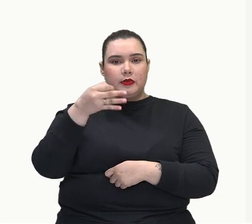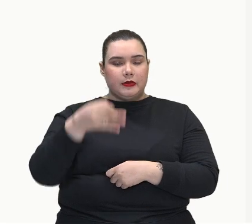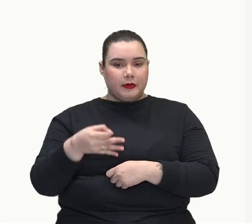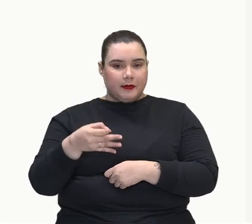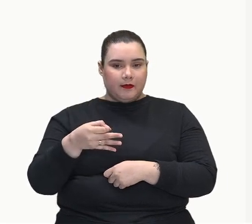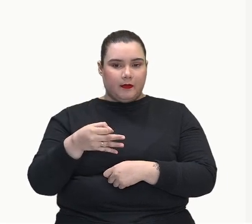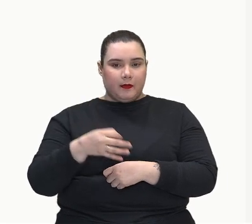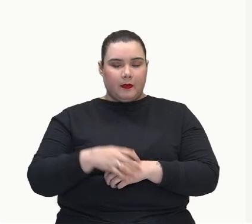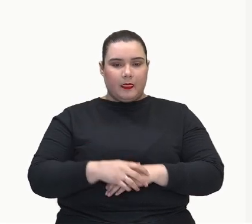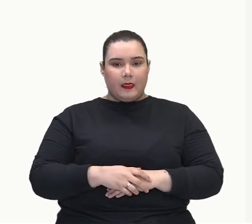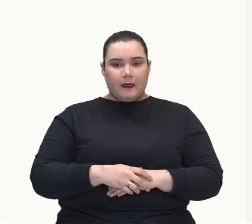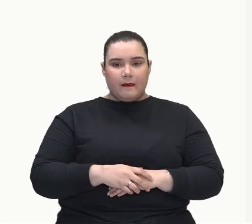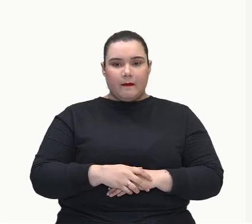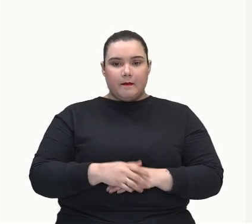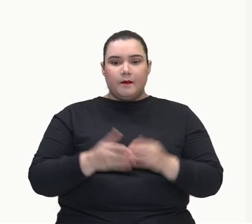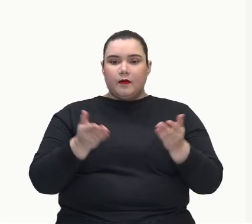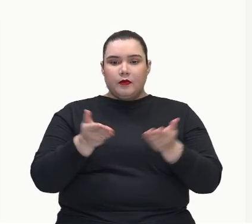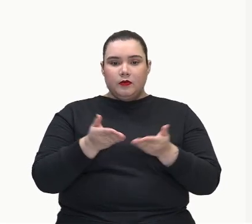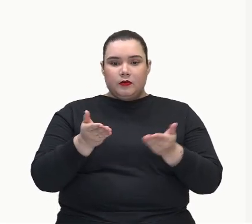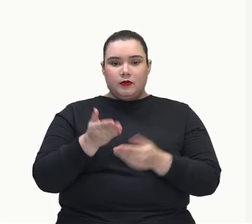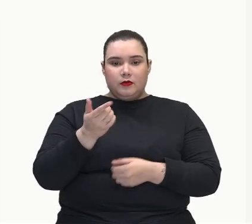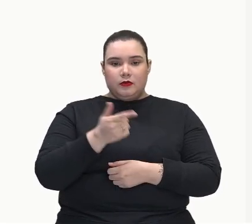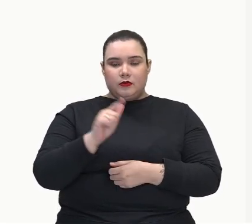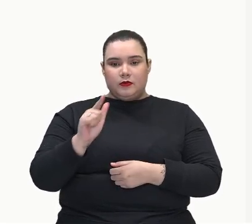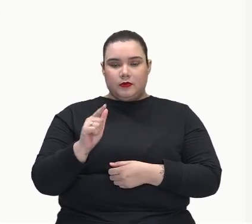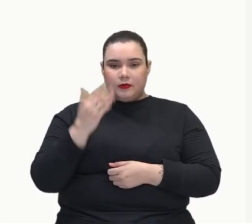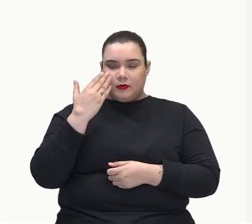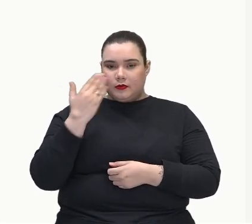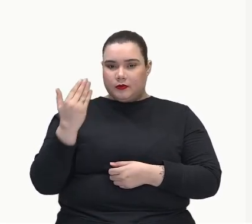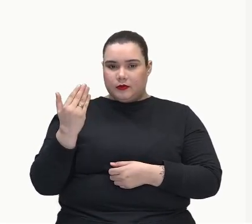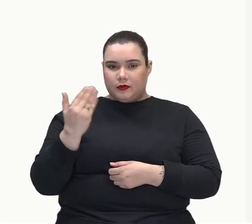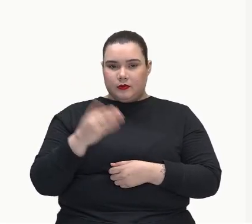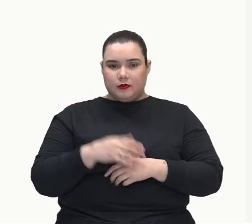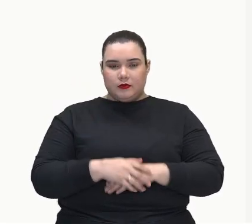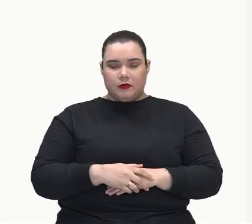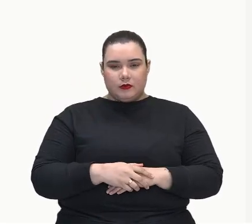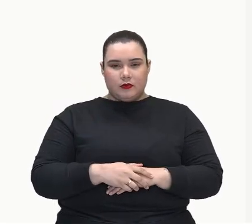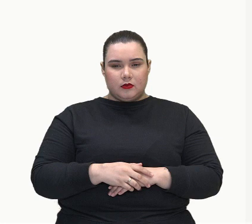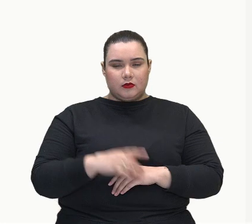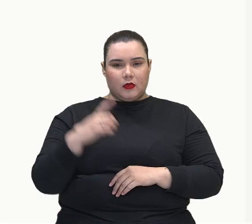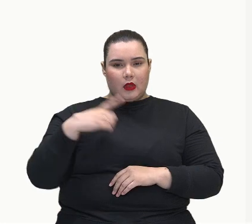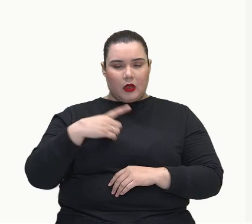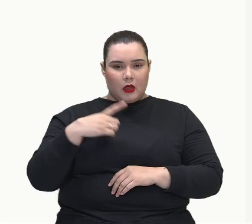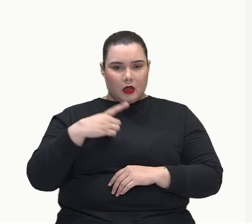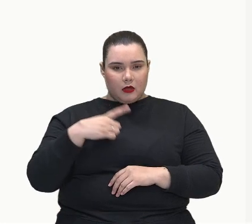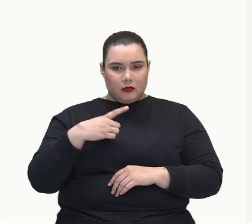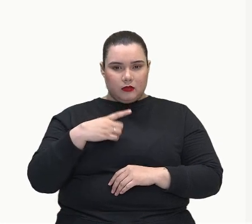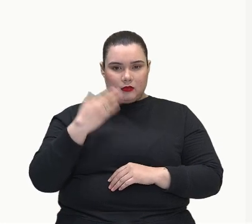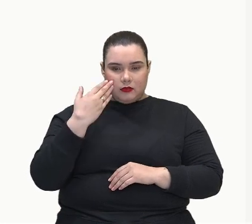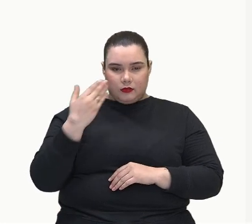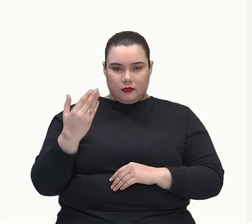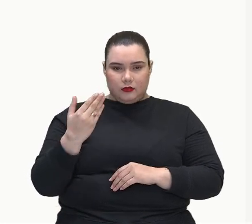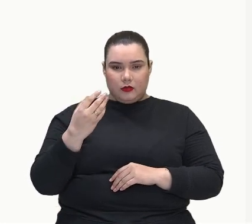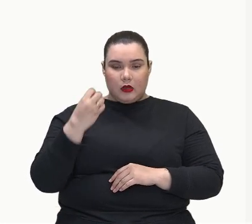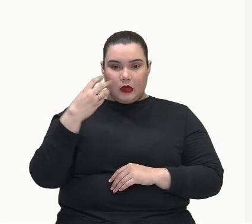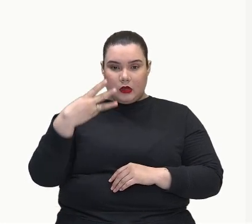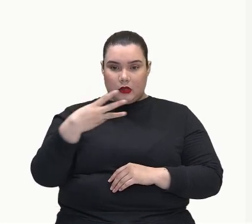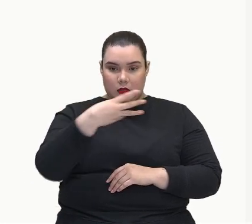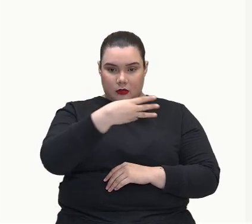final. Agora vejam mais uma questão. Temos aqui 3